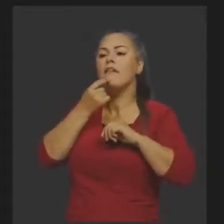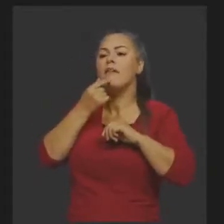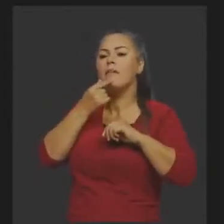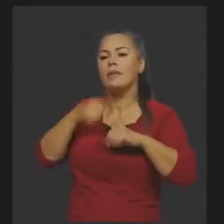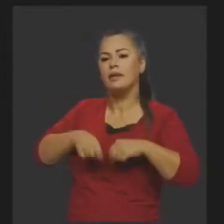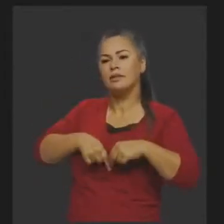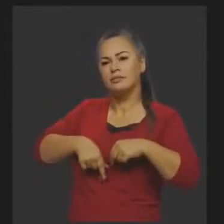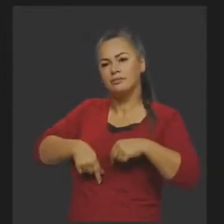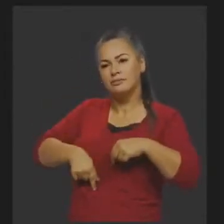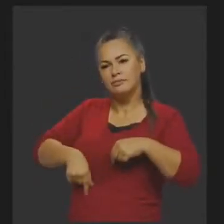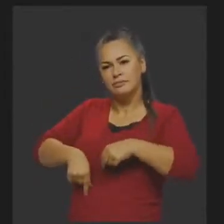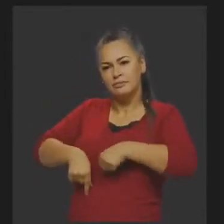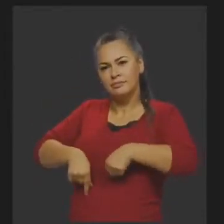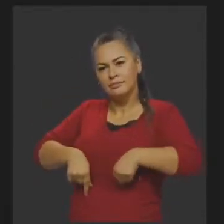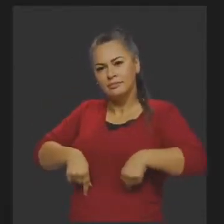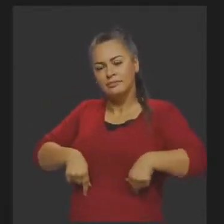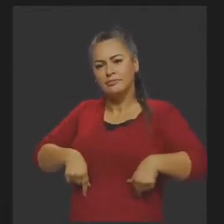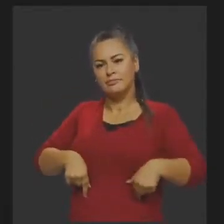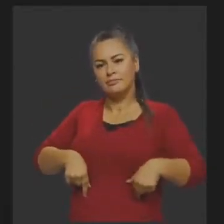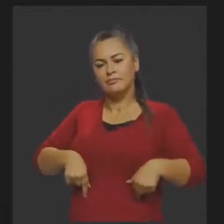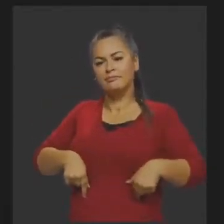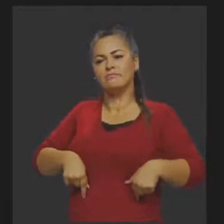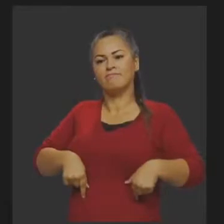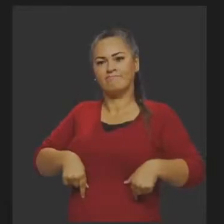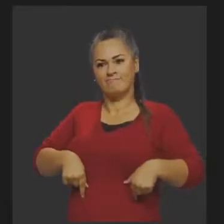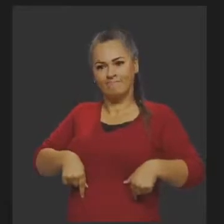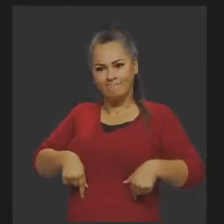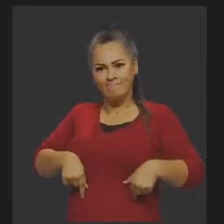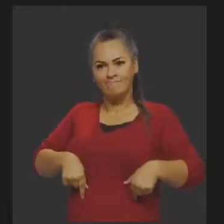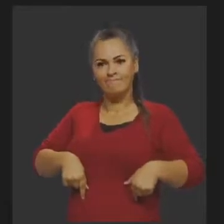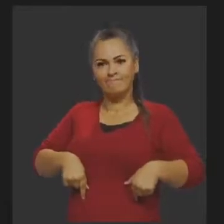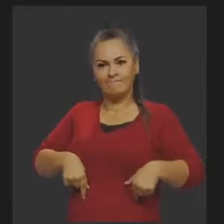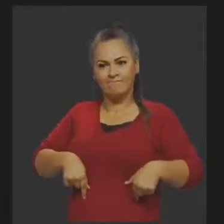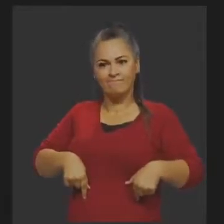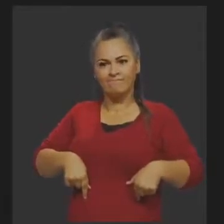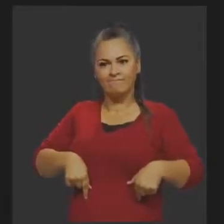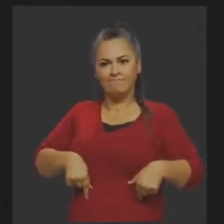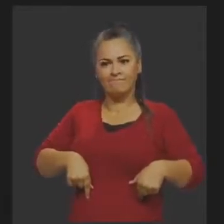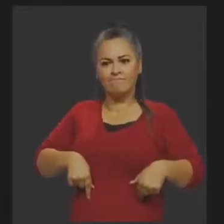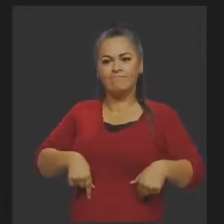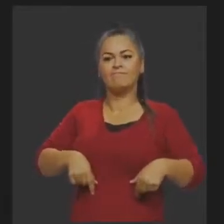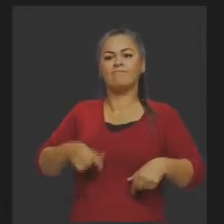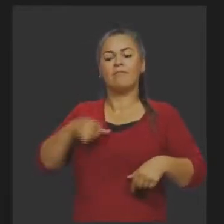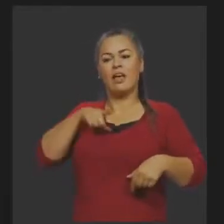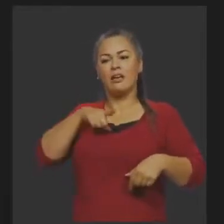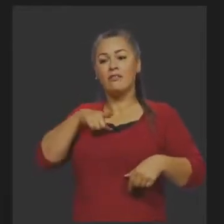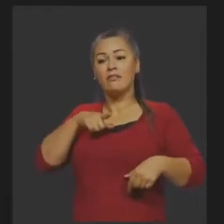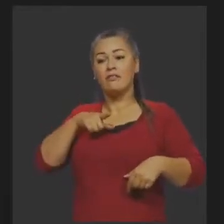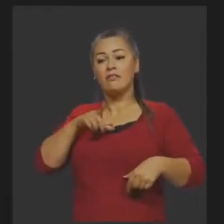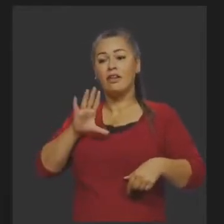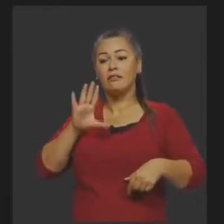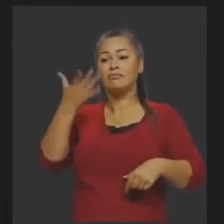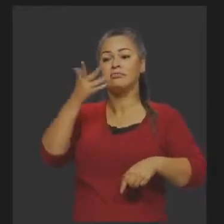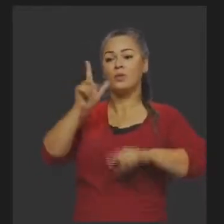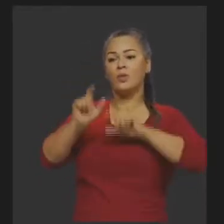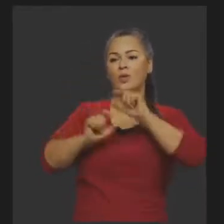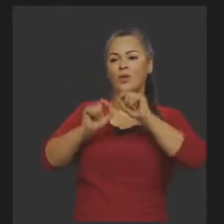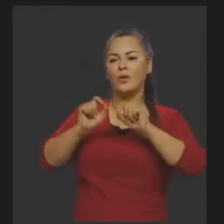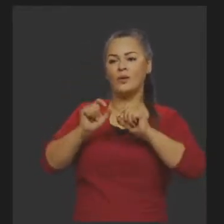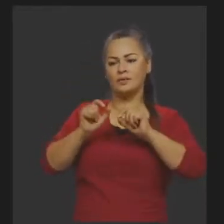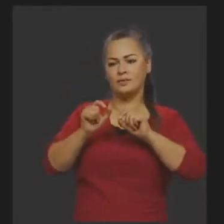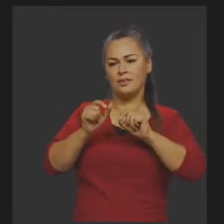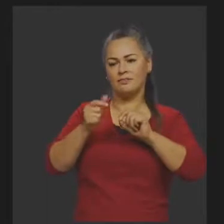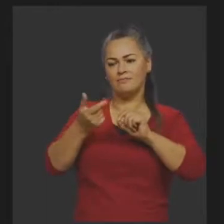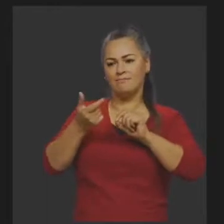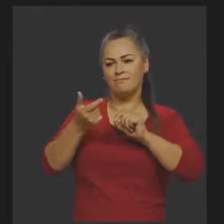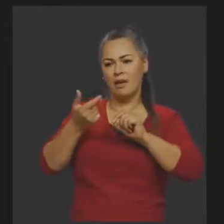artéria renal, que vai levar esse sangue para o rim, onde vai acontecer essa filtração do sangue lá no